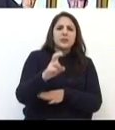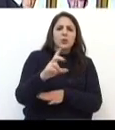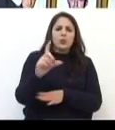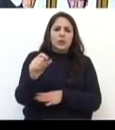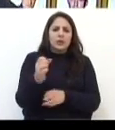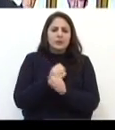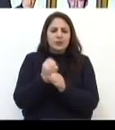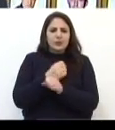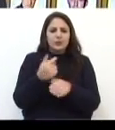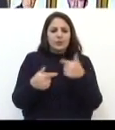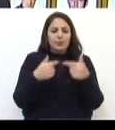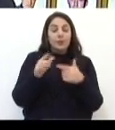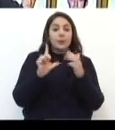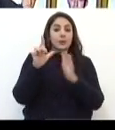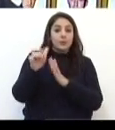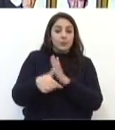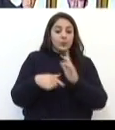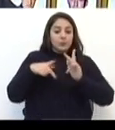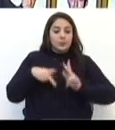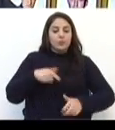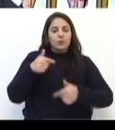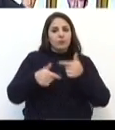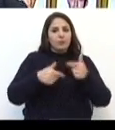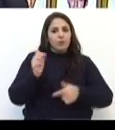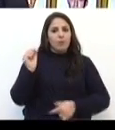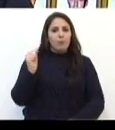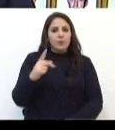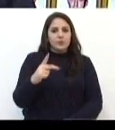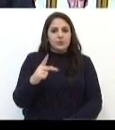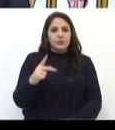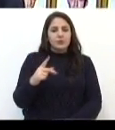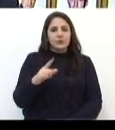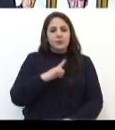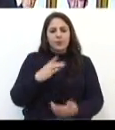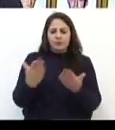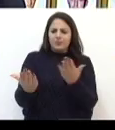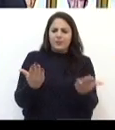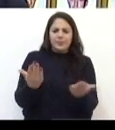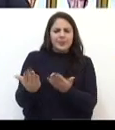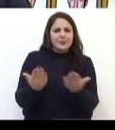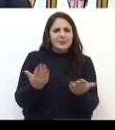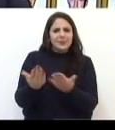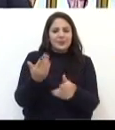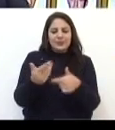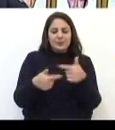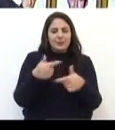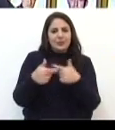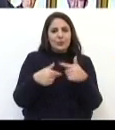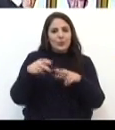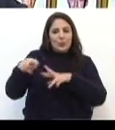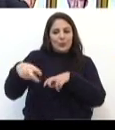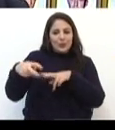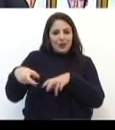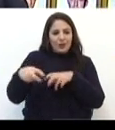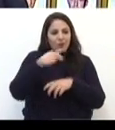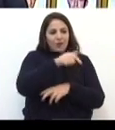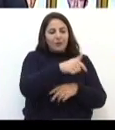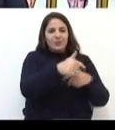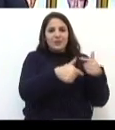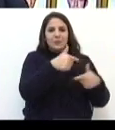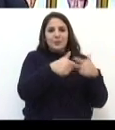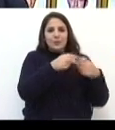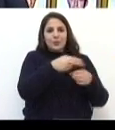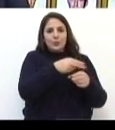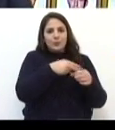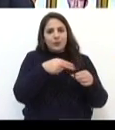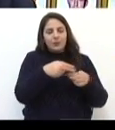anos de trabalho para depois o trabalhador se aposentar, a equiparação do trabalhador rural, do